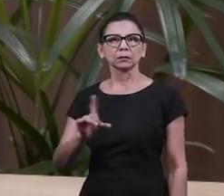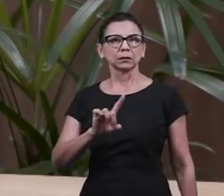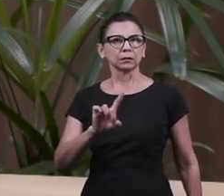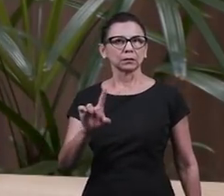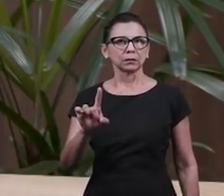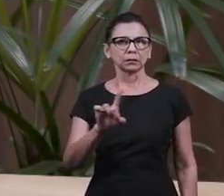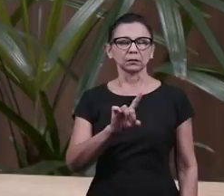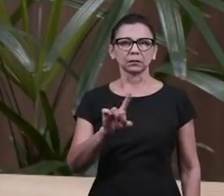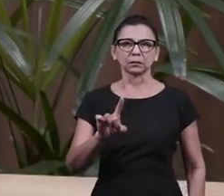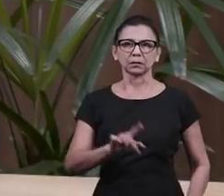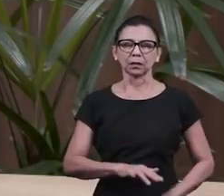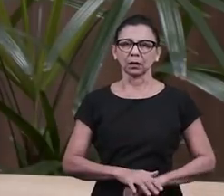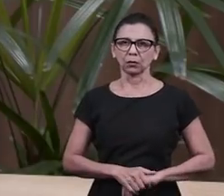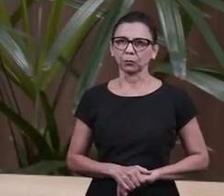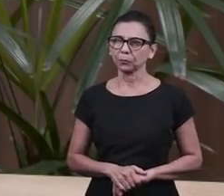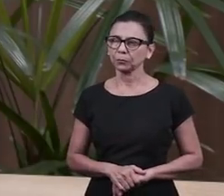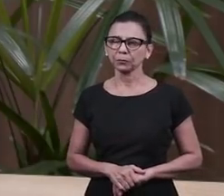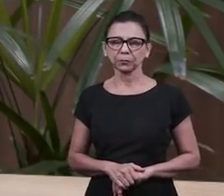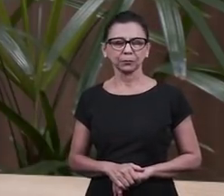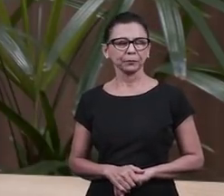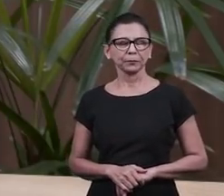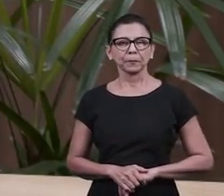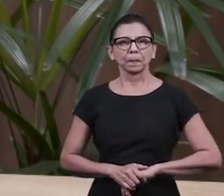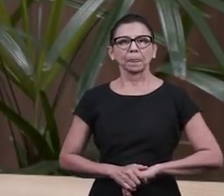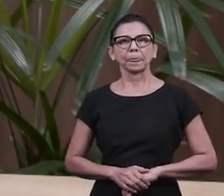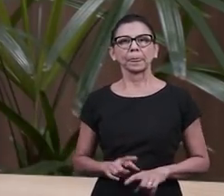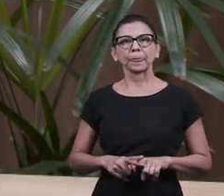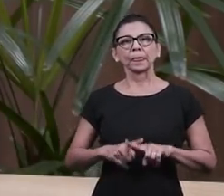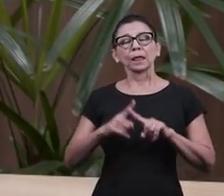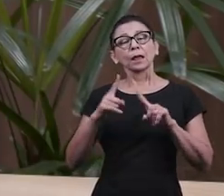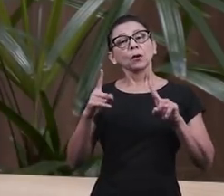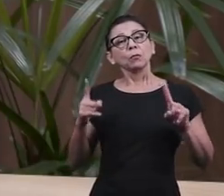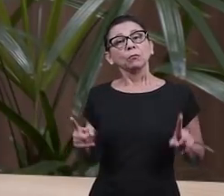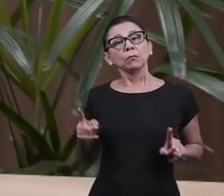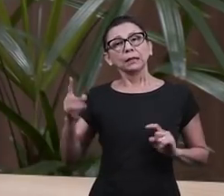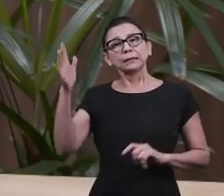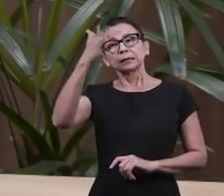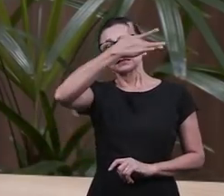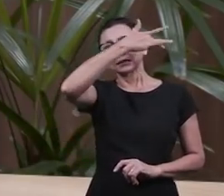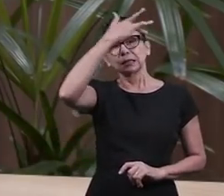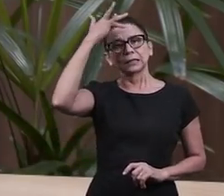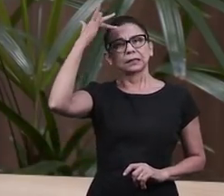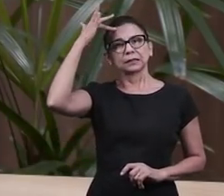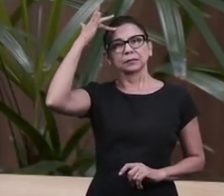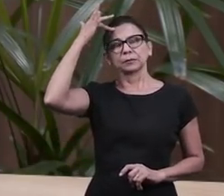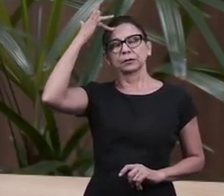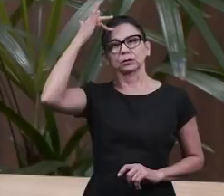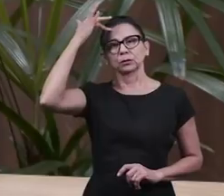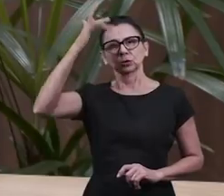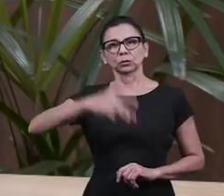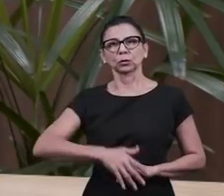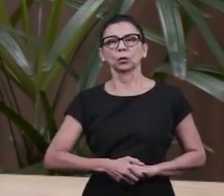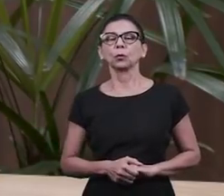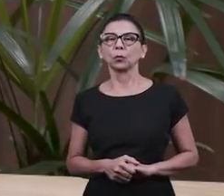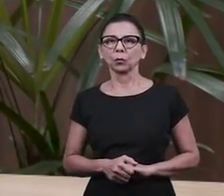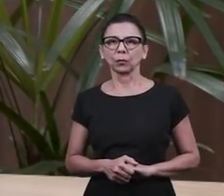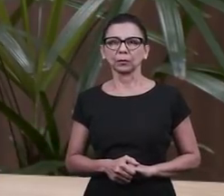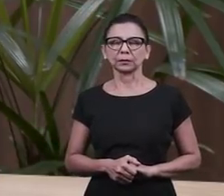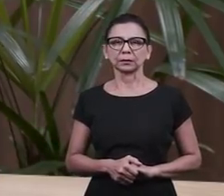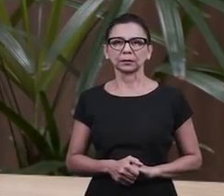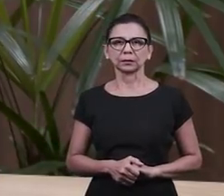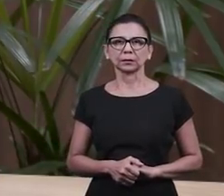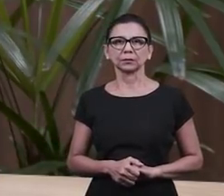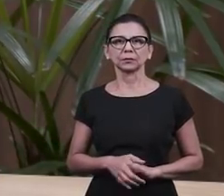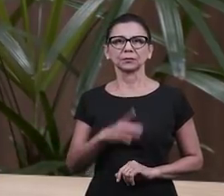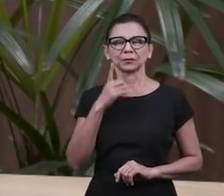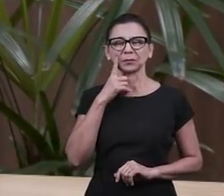são retirados, sem que alguém considere que o justo é levado. Tem até uma versão que é até